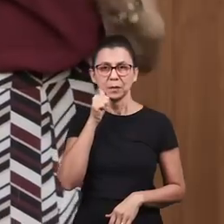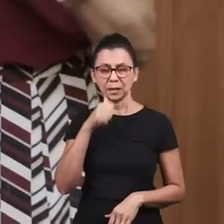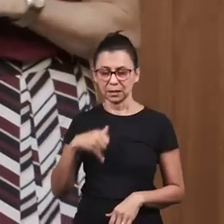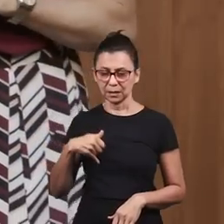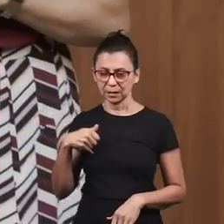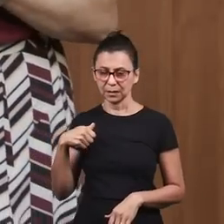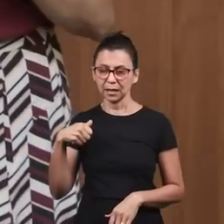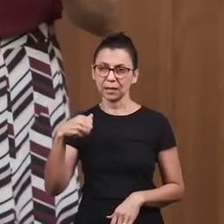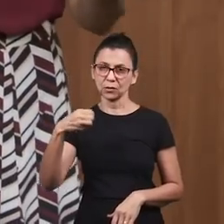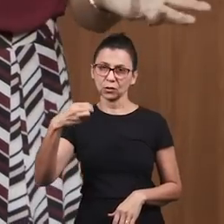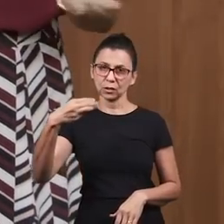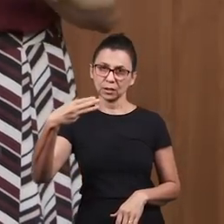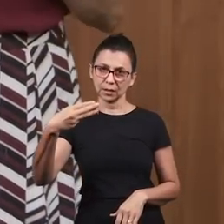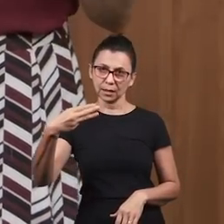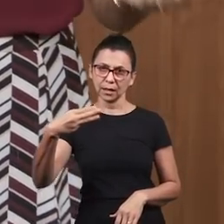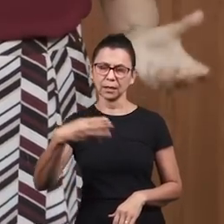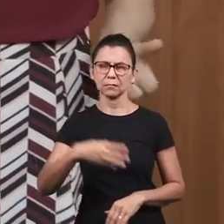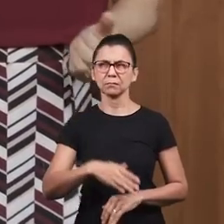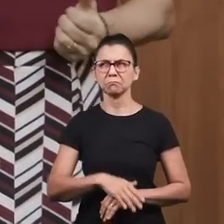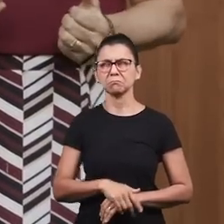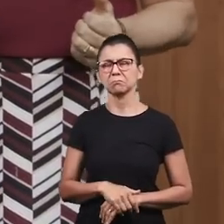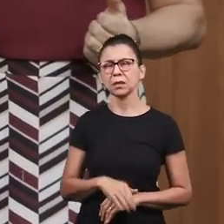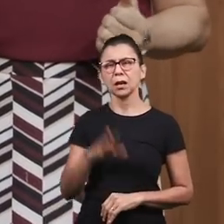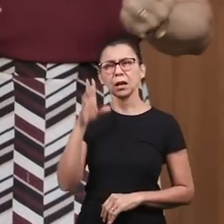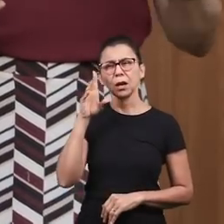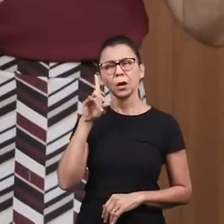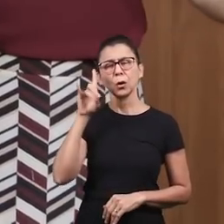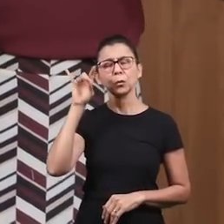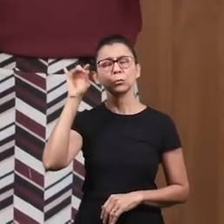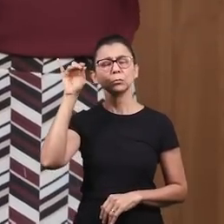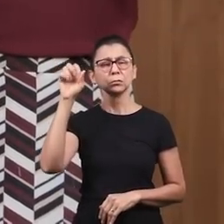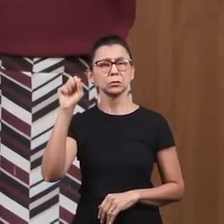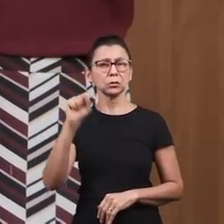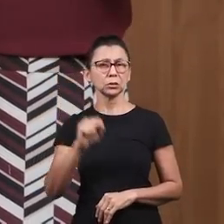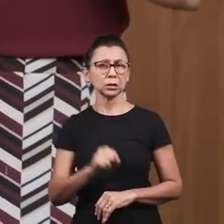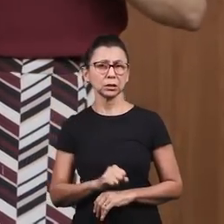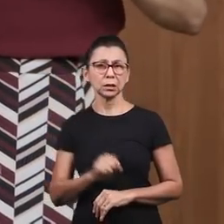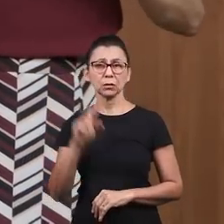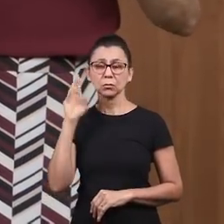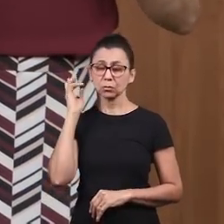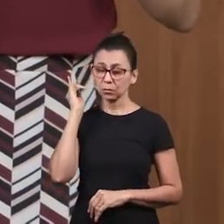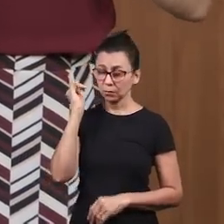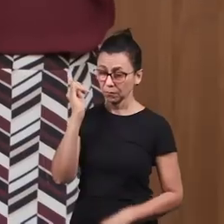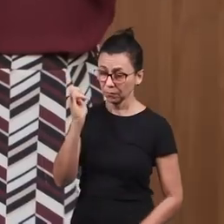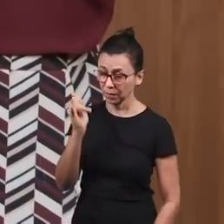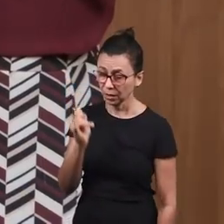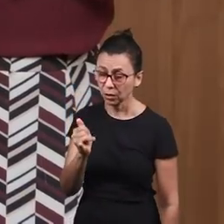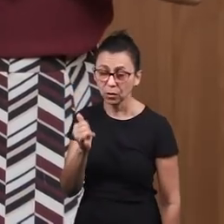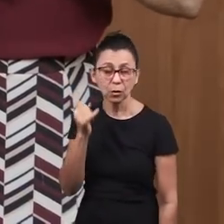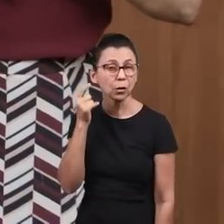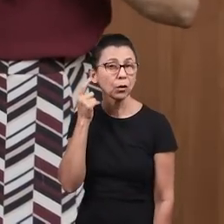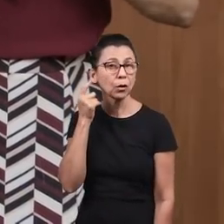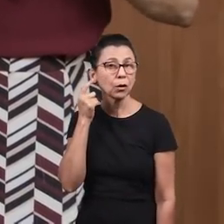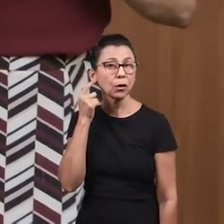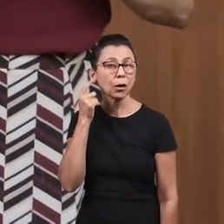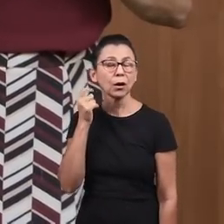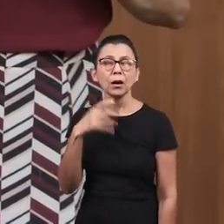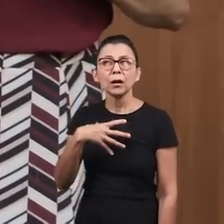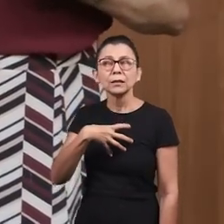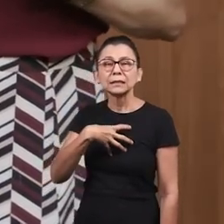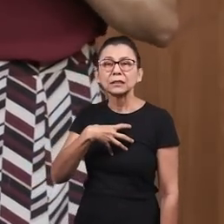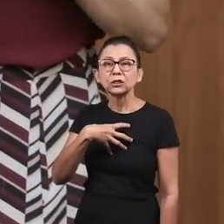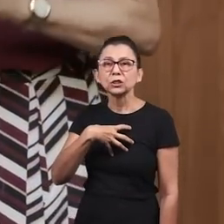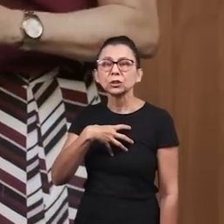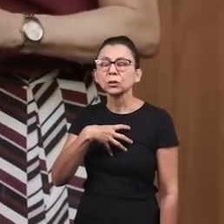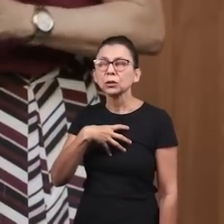Um dia, uma tarde, ela estava na casa dela e o Senhor falou ao coração dela, ao ouvido dela.